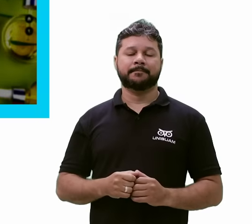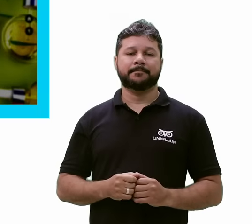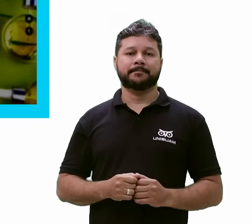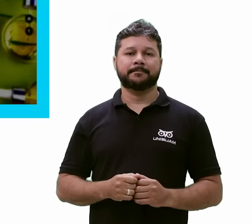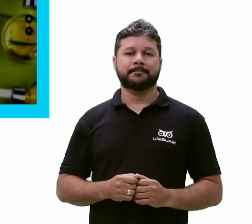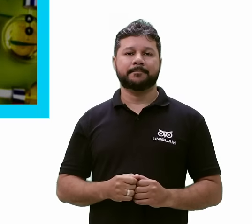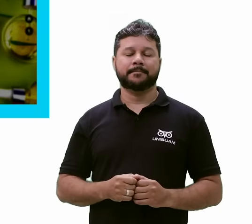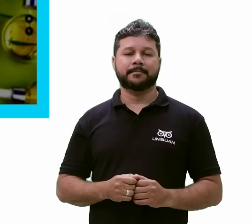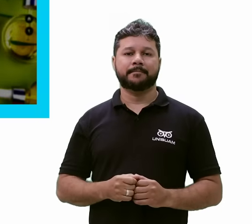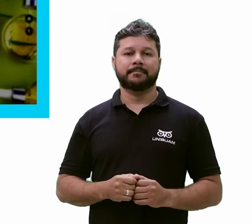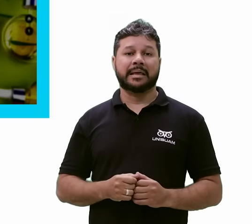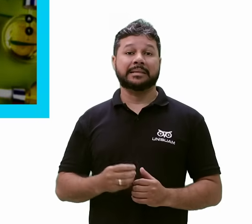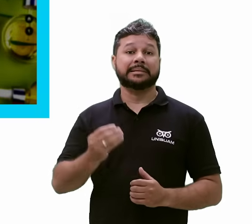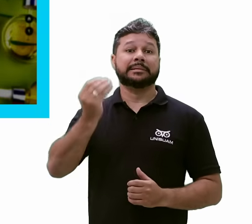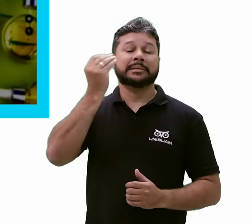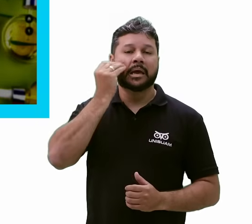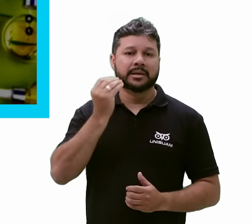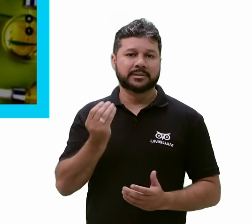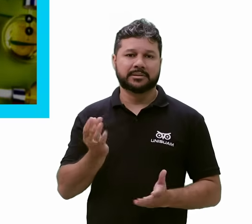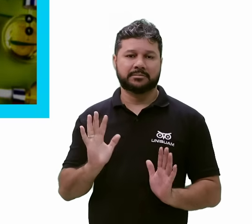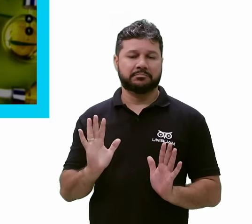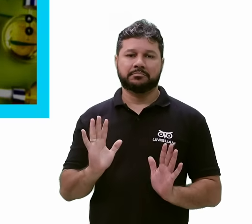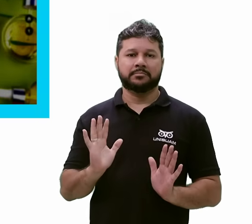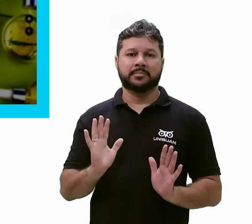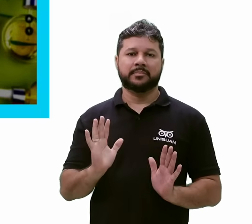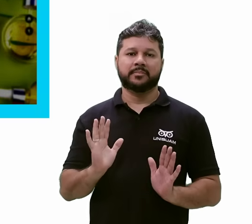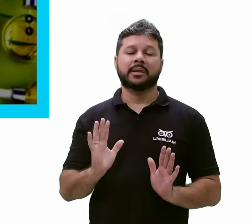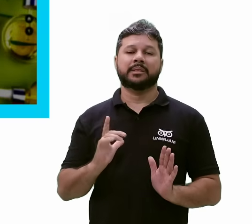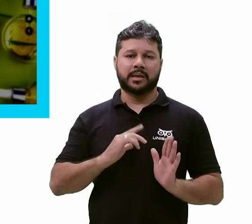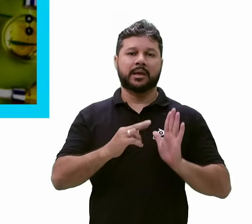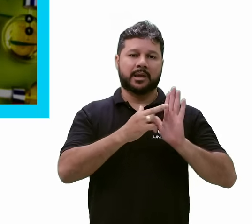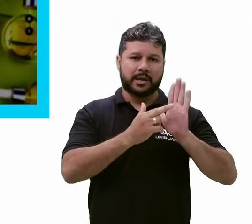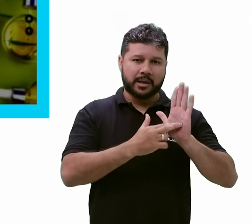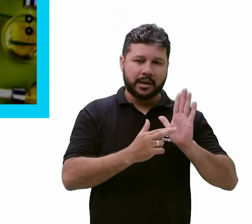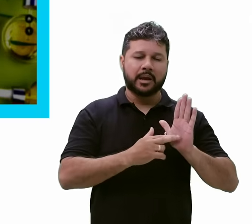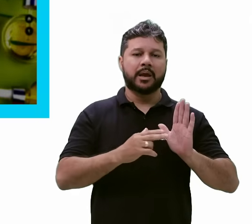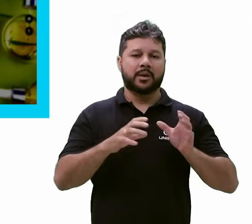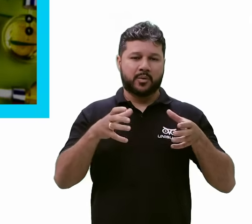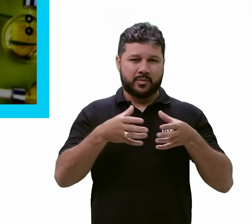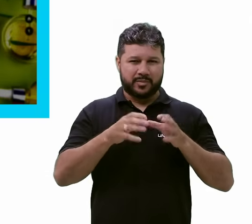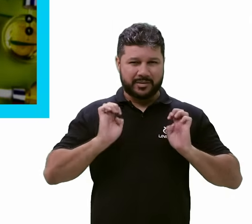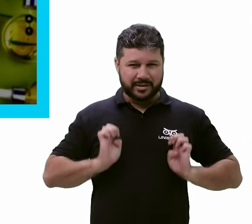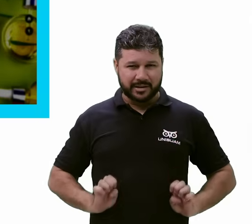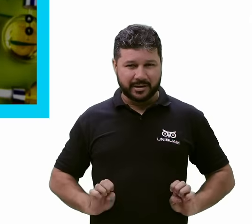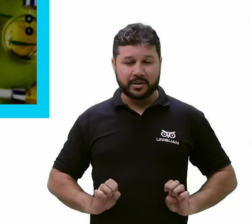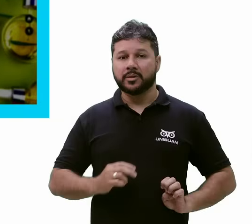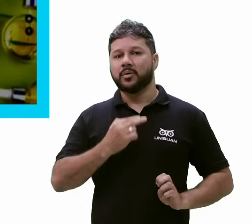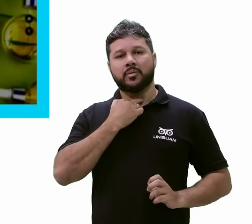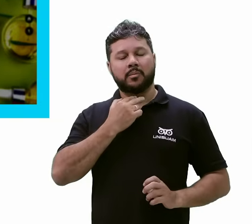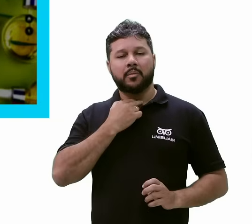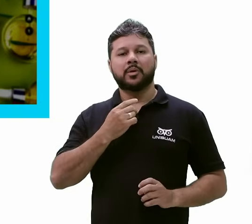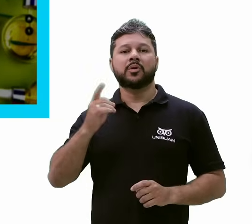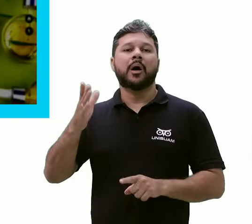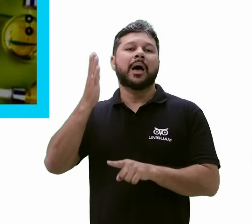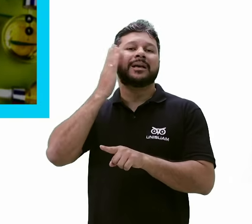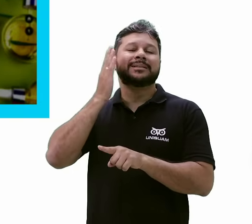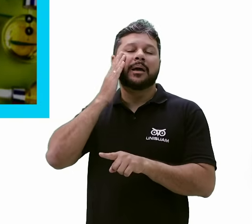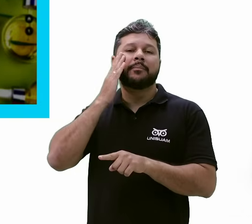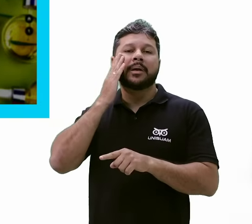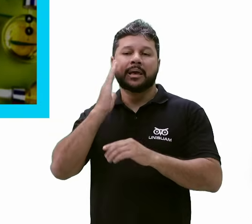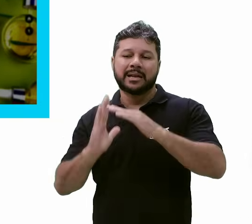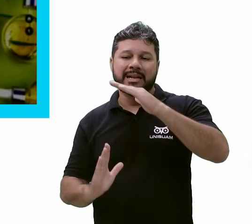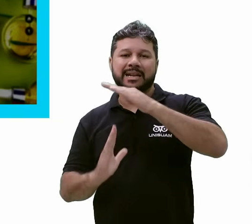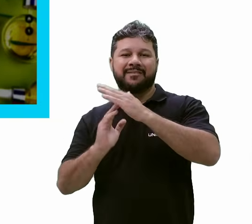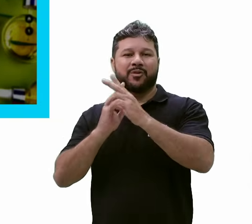assim, né? A gente tem regras de comitê de ética, Então, você não submete só para saber o nível